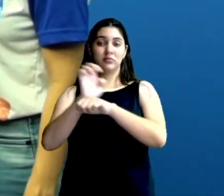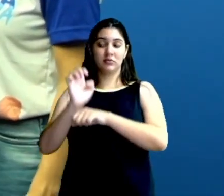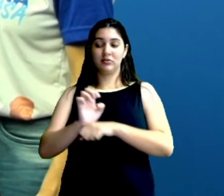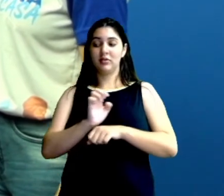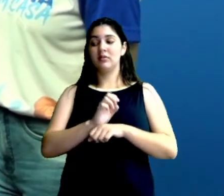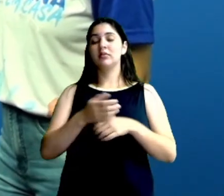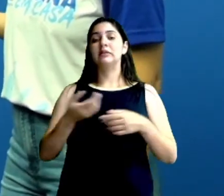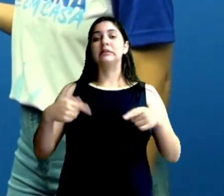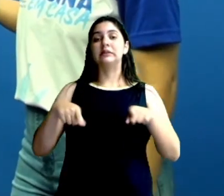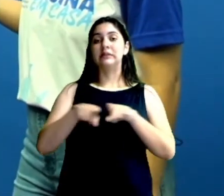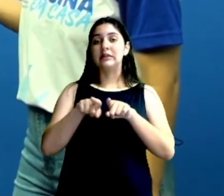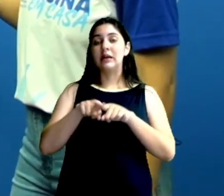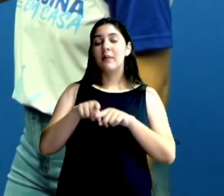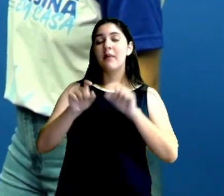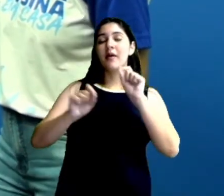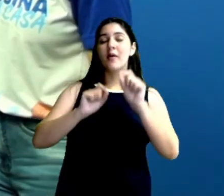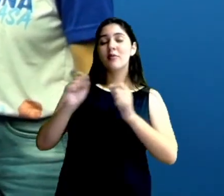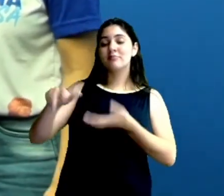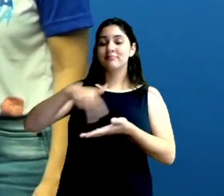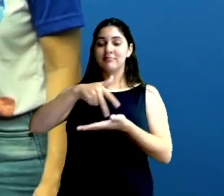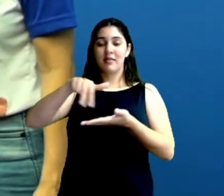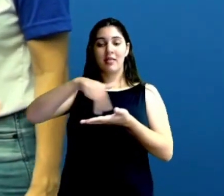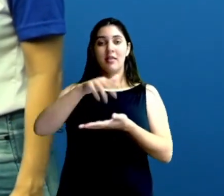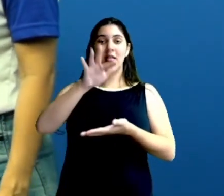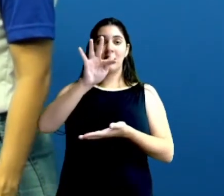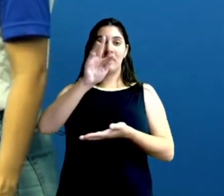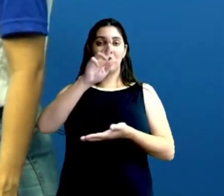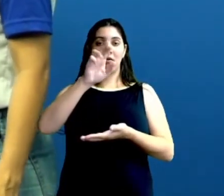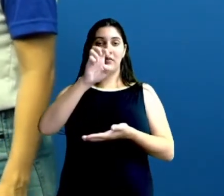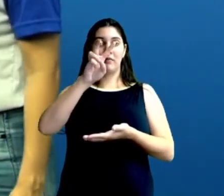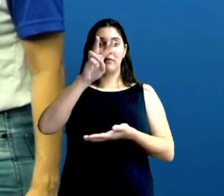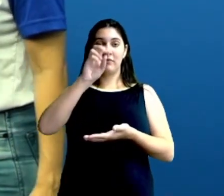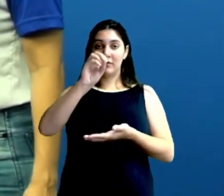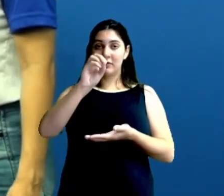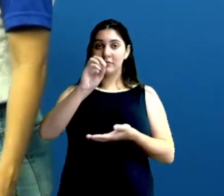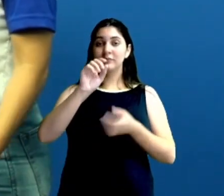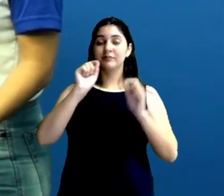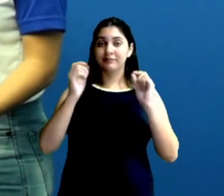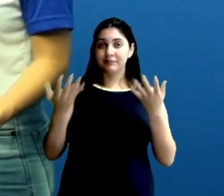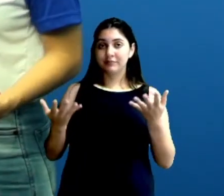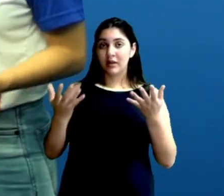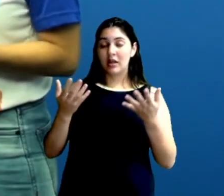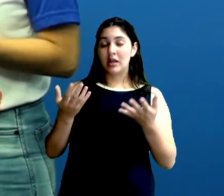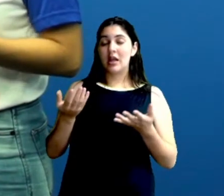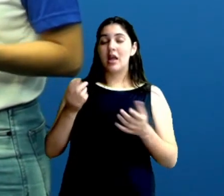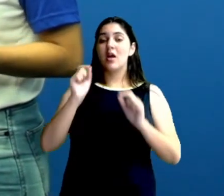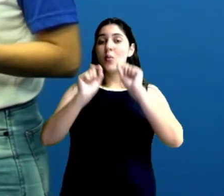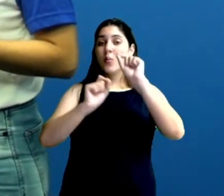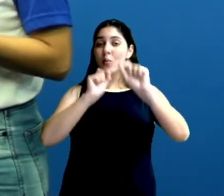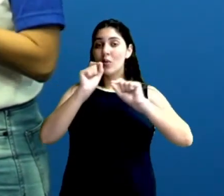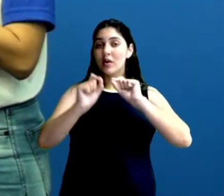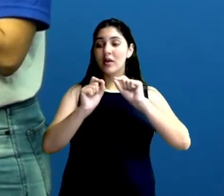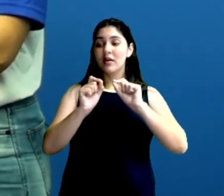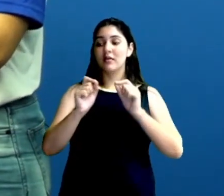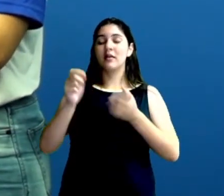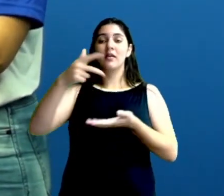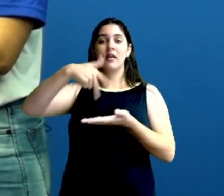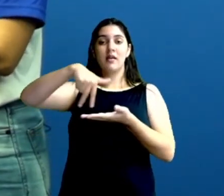assim como o frevo, né, que eu citei aqui no slide anterior. O frevo nada mais é do que